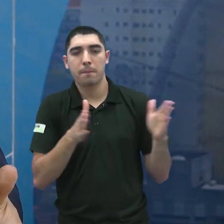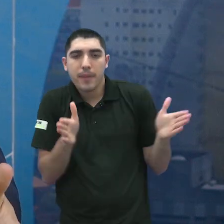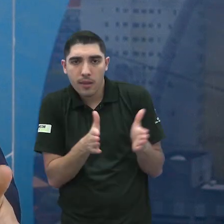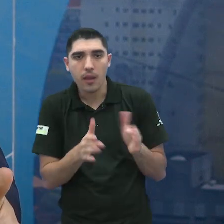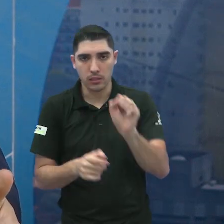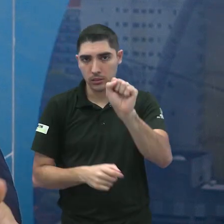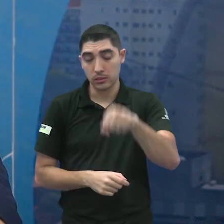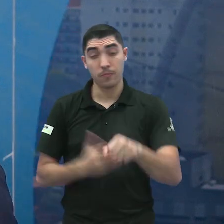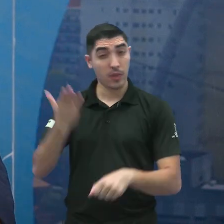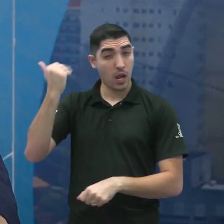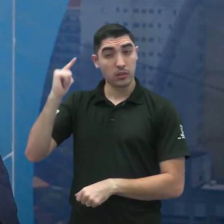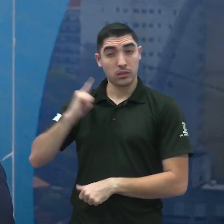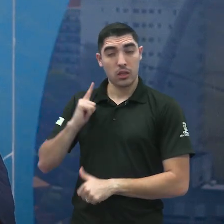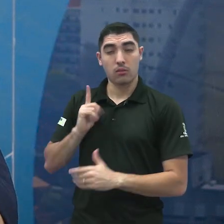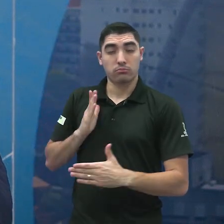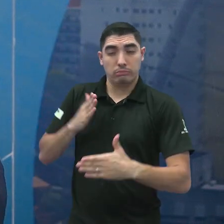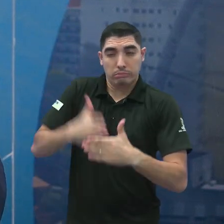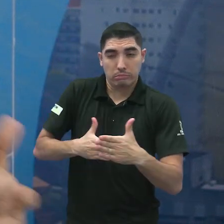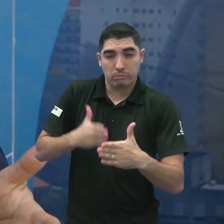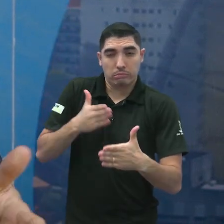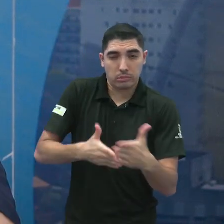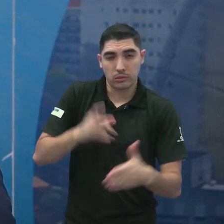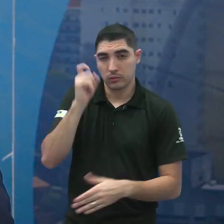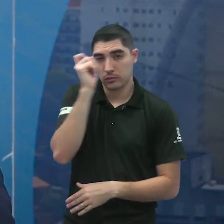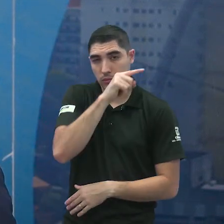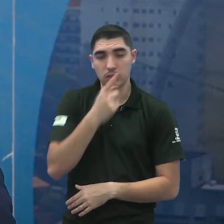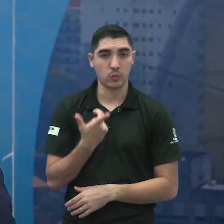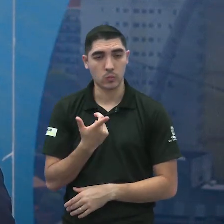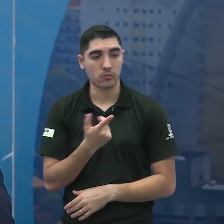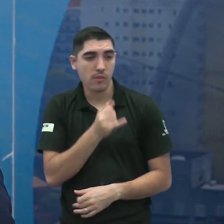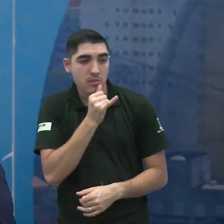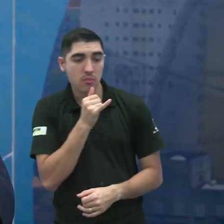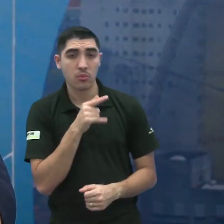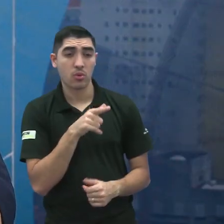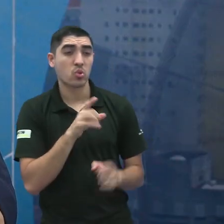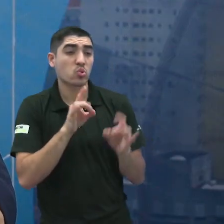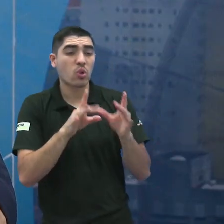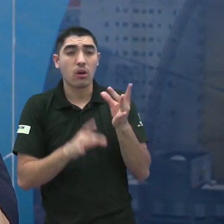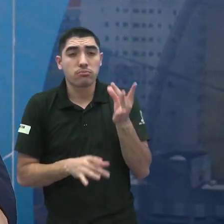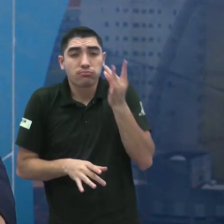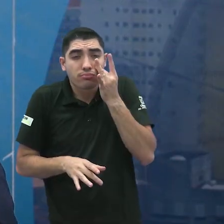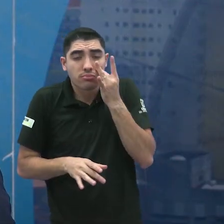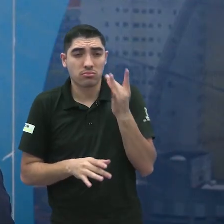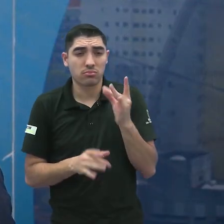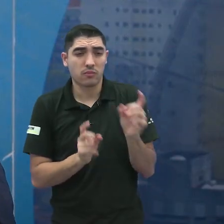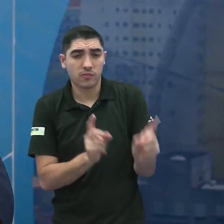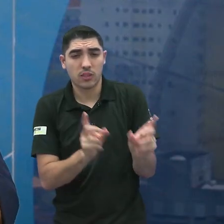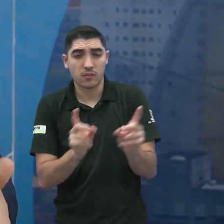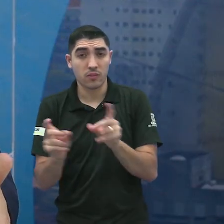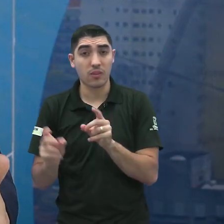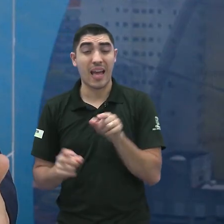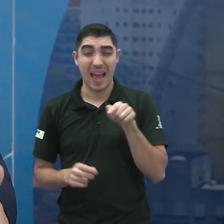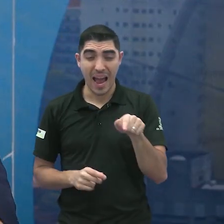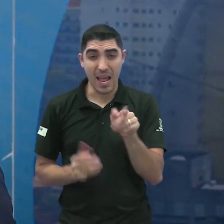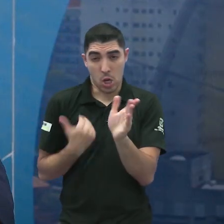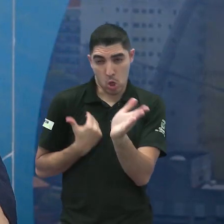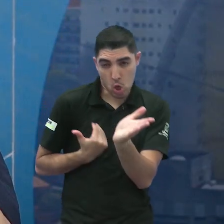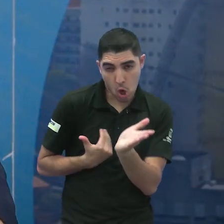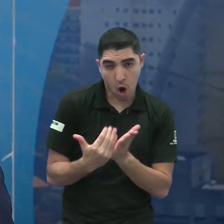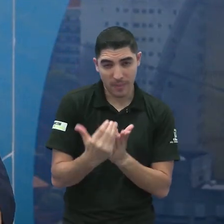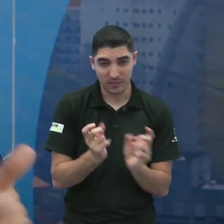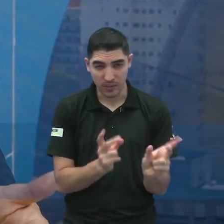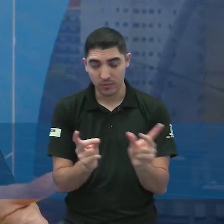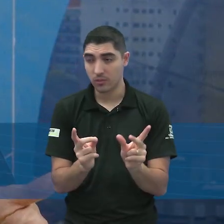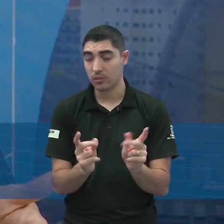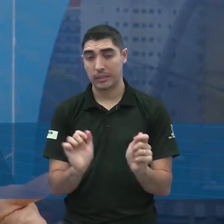barreira de entrada, né? Antigamente, quando você não dependia muito do comércio apenas do modo físico, os custos iniciais